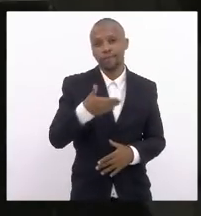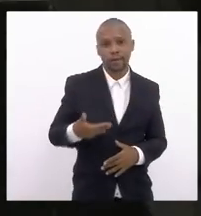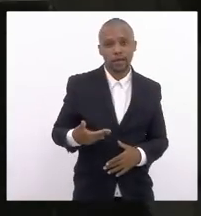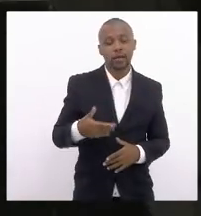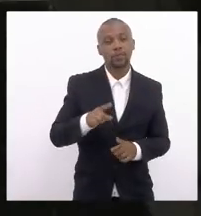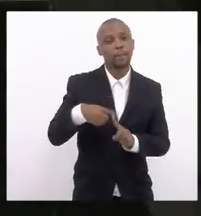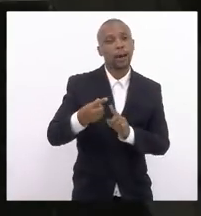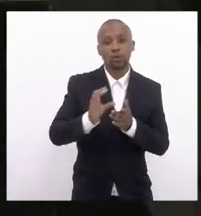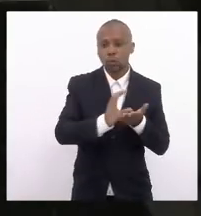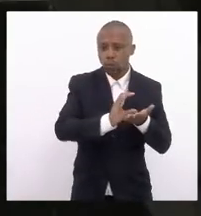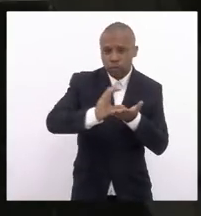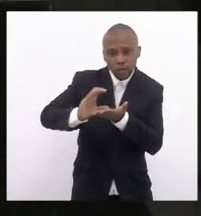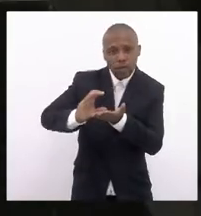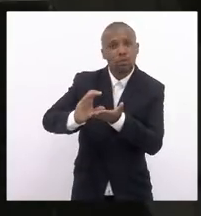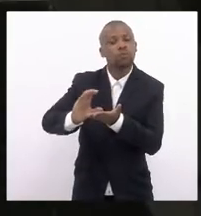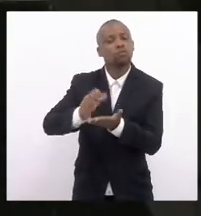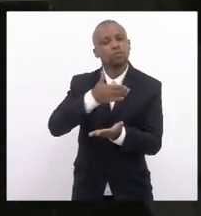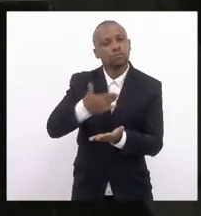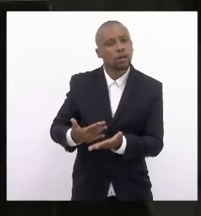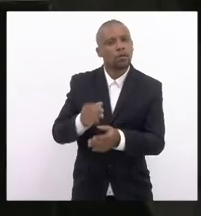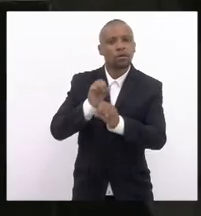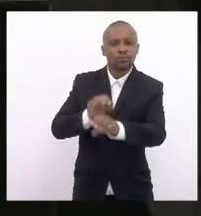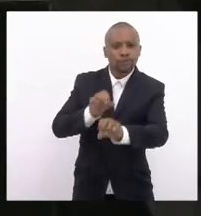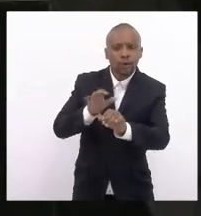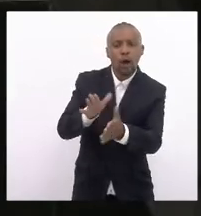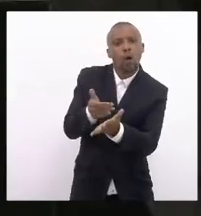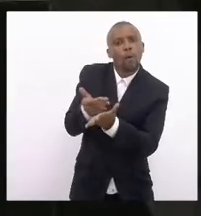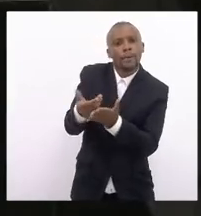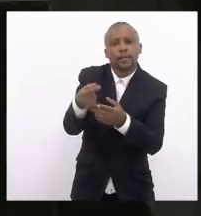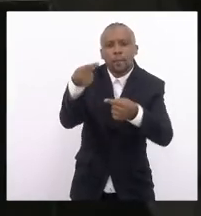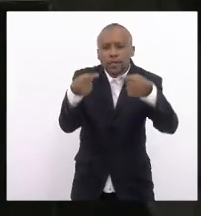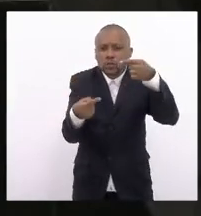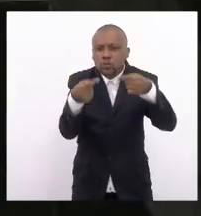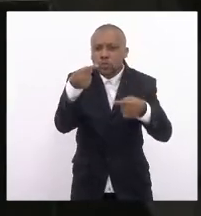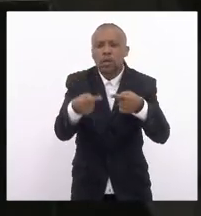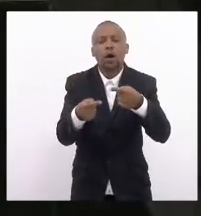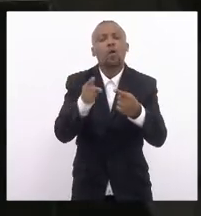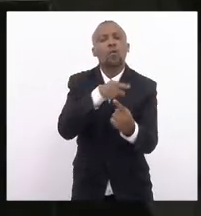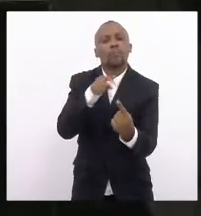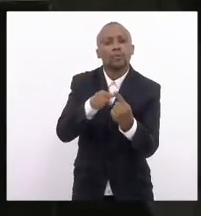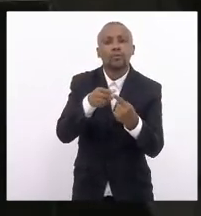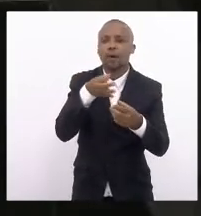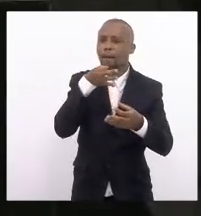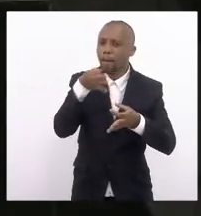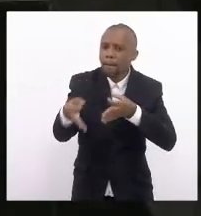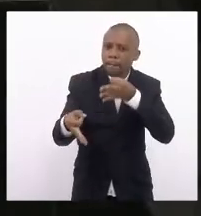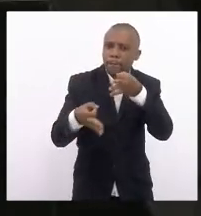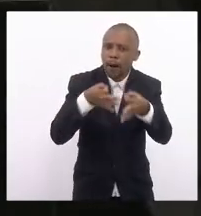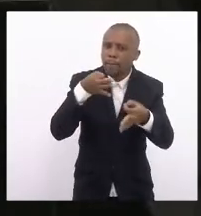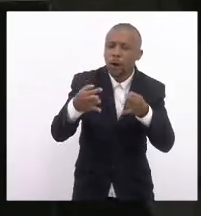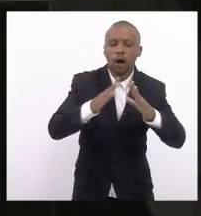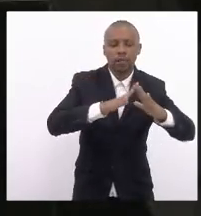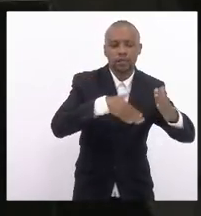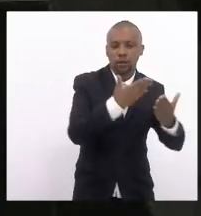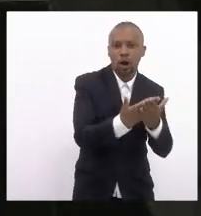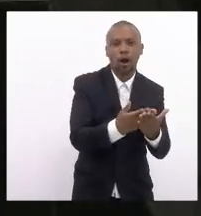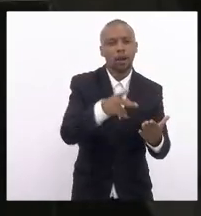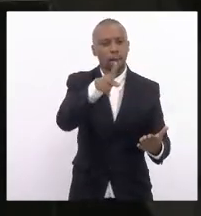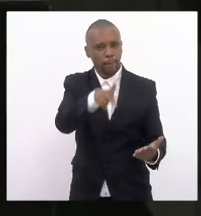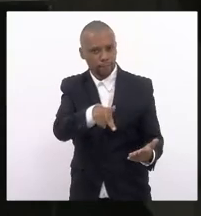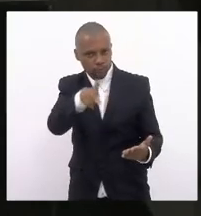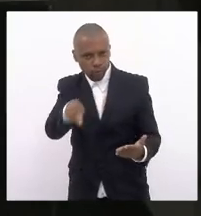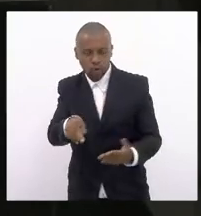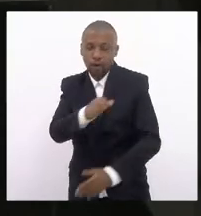Estadual de Educação, tocar uma discussão para que as escolas opinem, os professores opinem, os estudantes opinem, e a gente forme aí uma